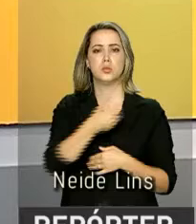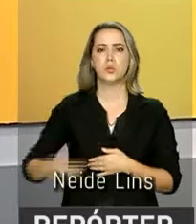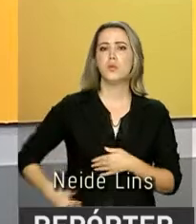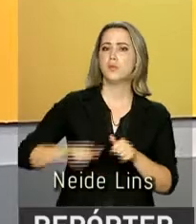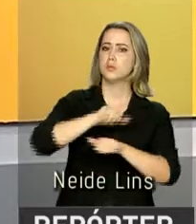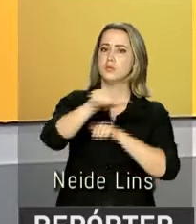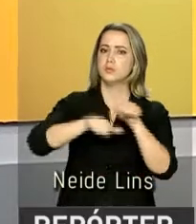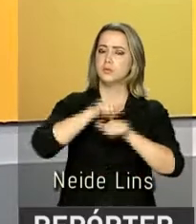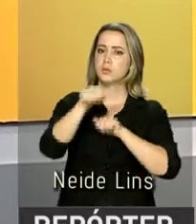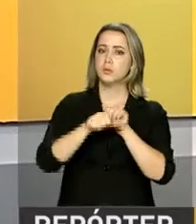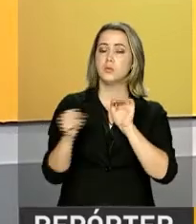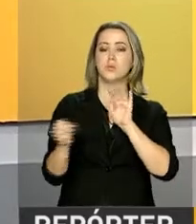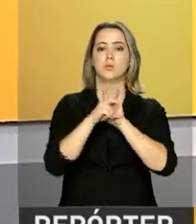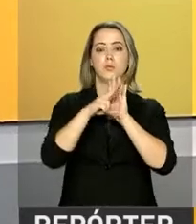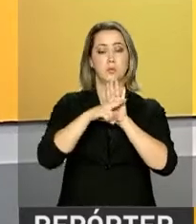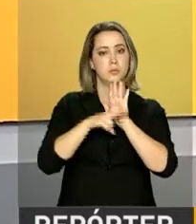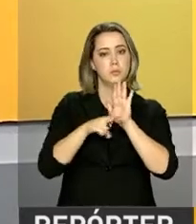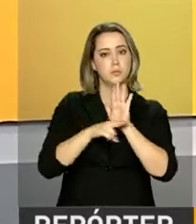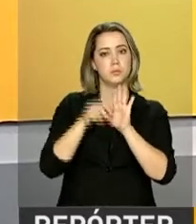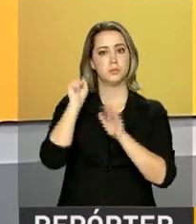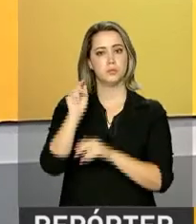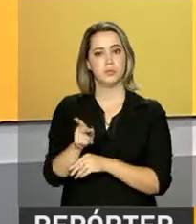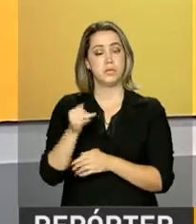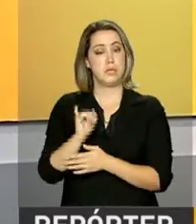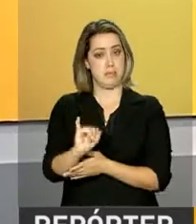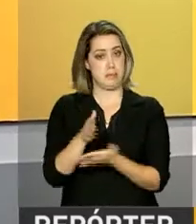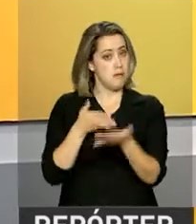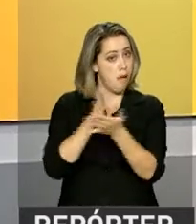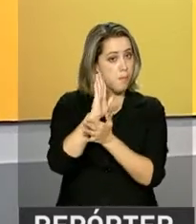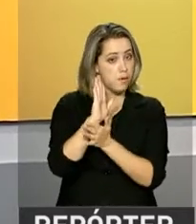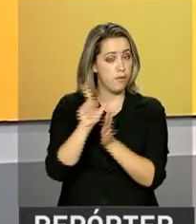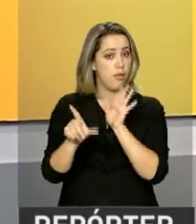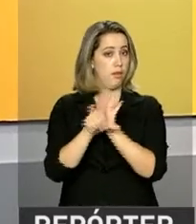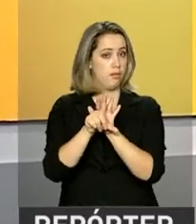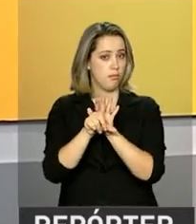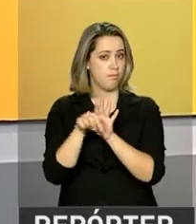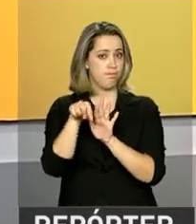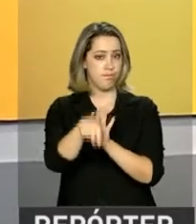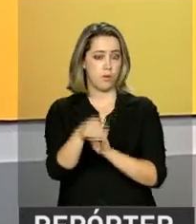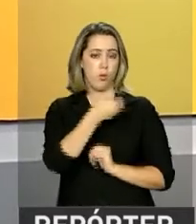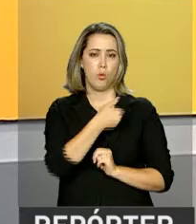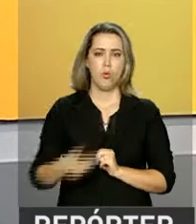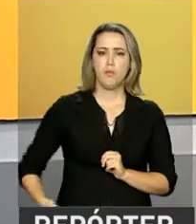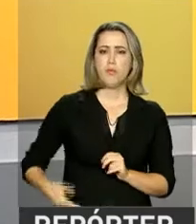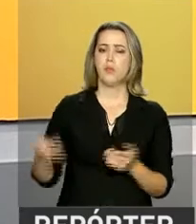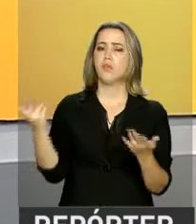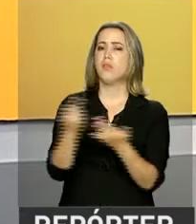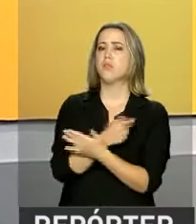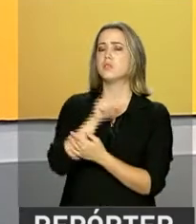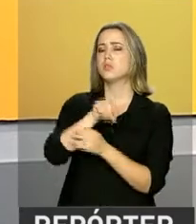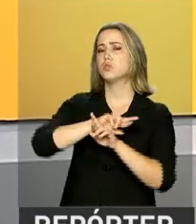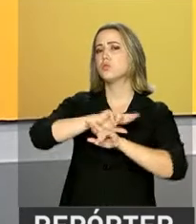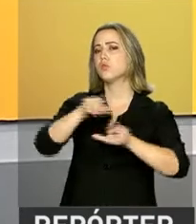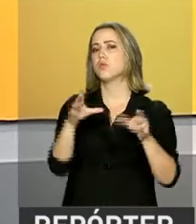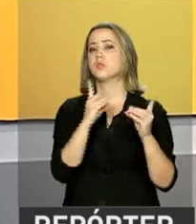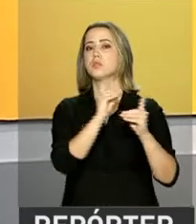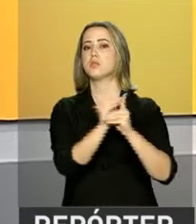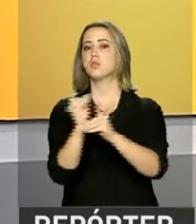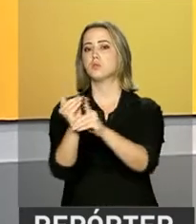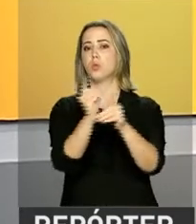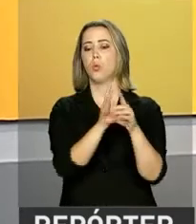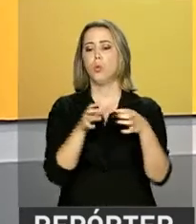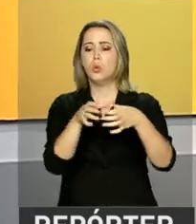mudança na Previdência Social, caso a reforma seja aprovada, o governo vem realizando vários encontros com